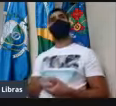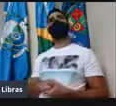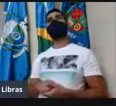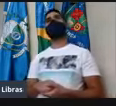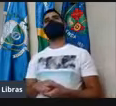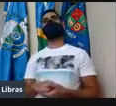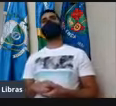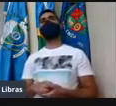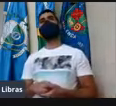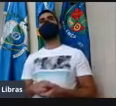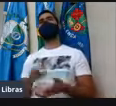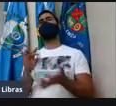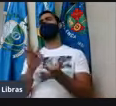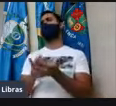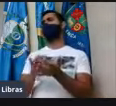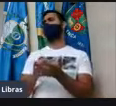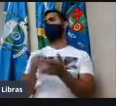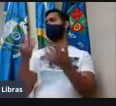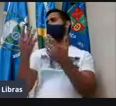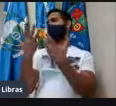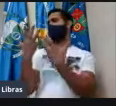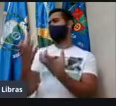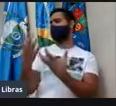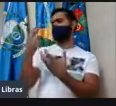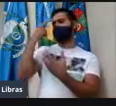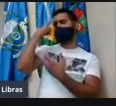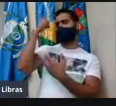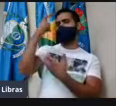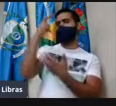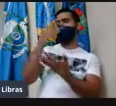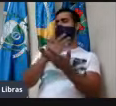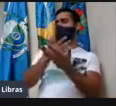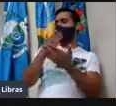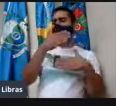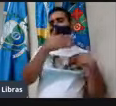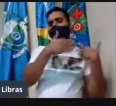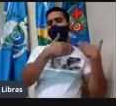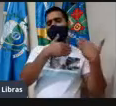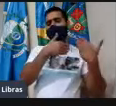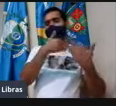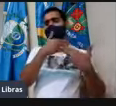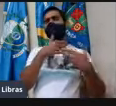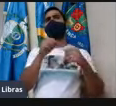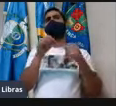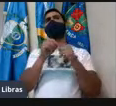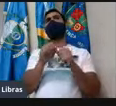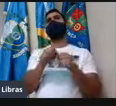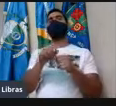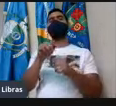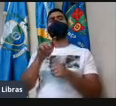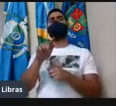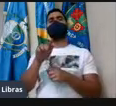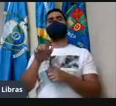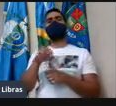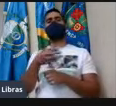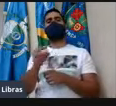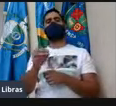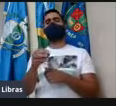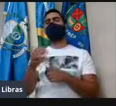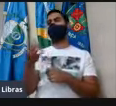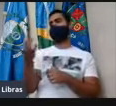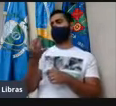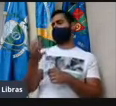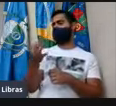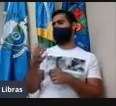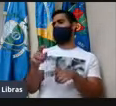realmente começar a absorver essas ideias para que a gente possa iniciar um processo para que se fale em gestão pública de qualidade, para